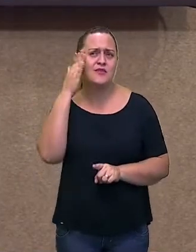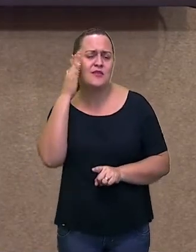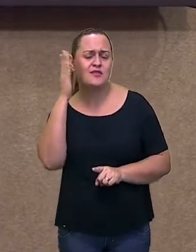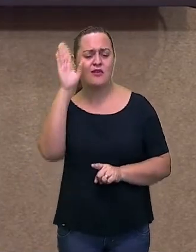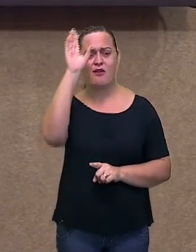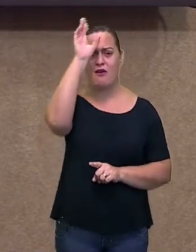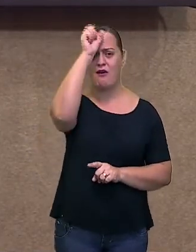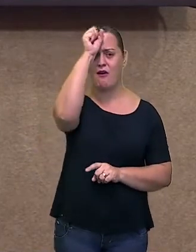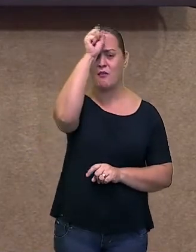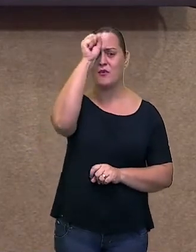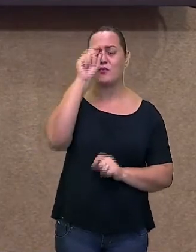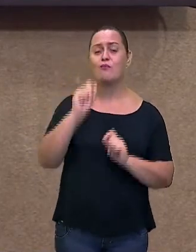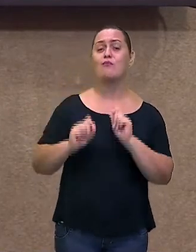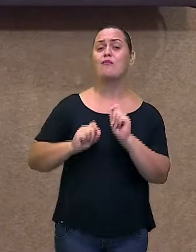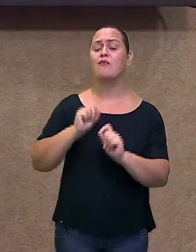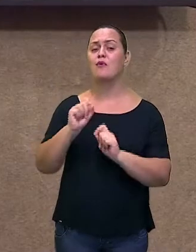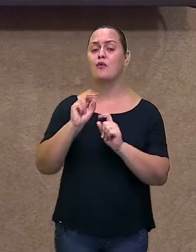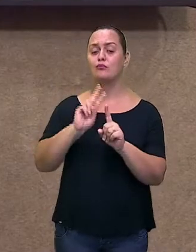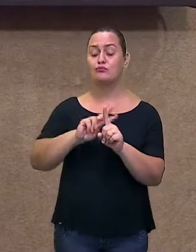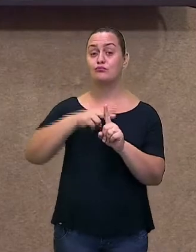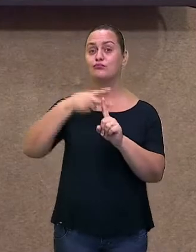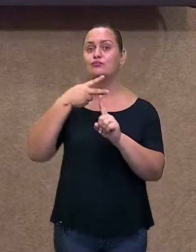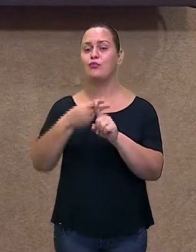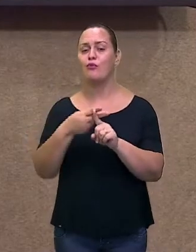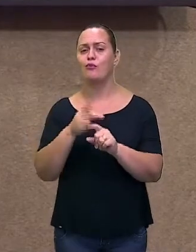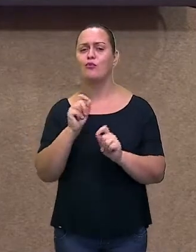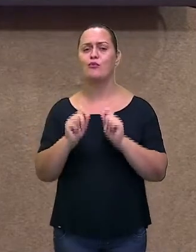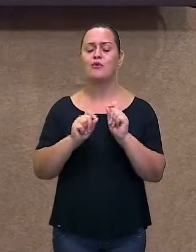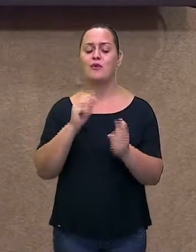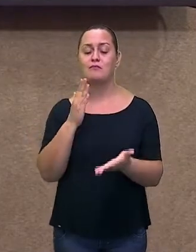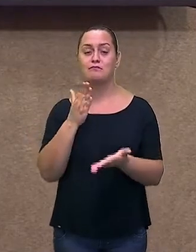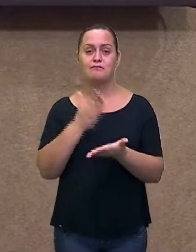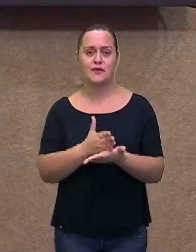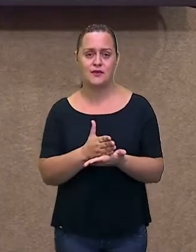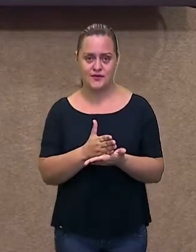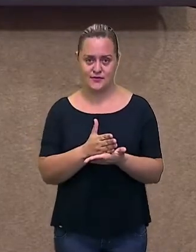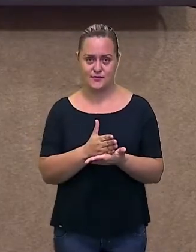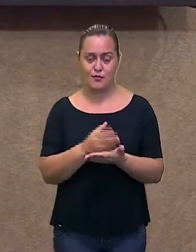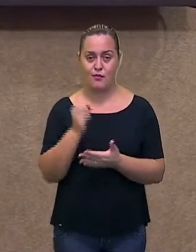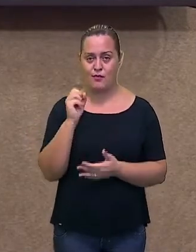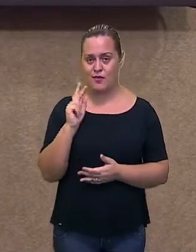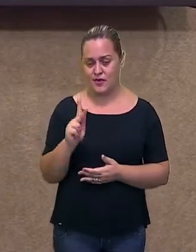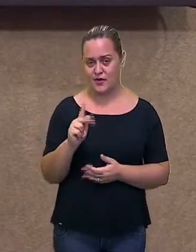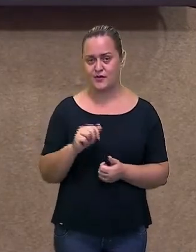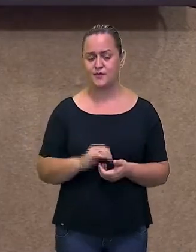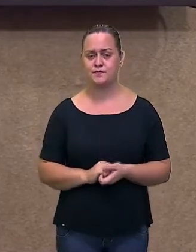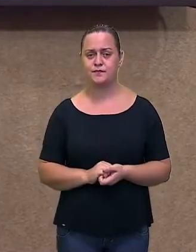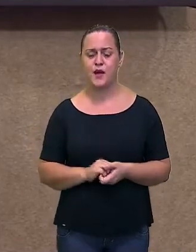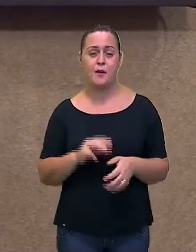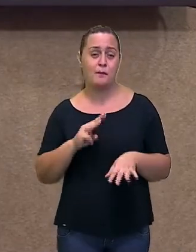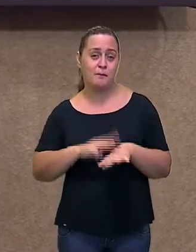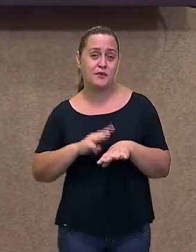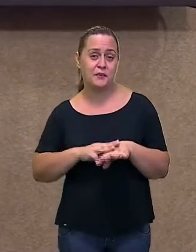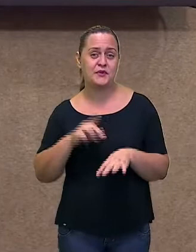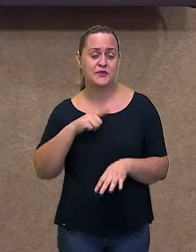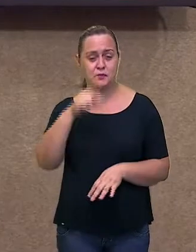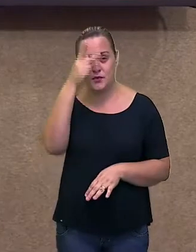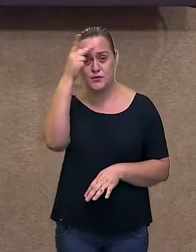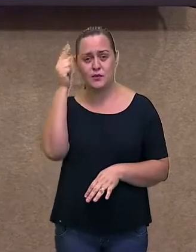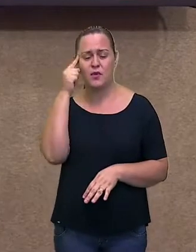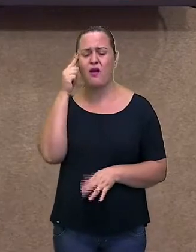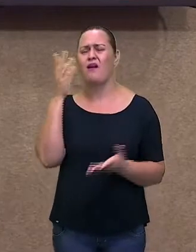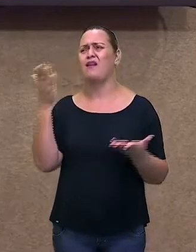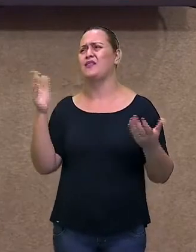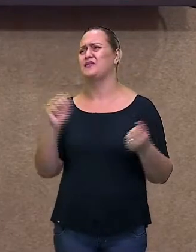o dobro também o quê que é a metade bom a matemática muito E ai meu Deus lá vem